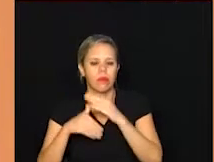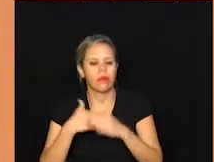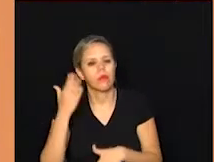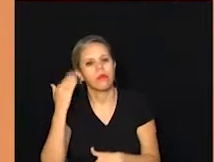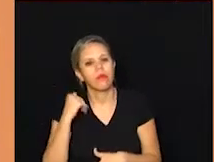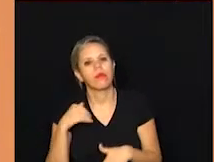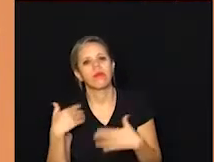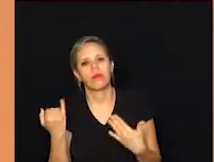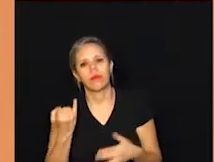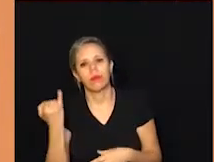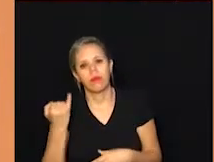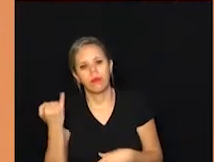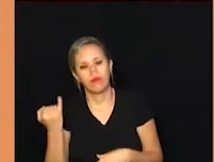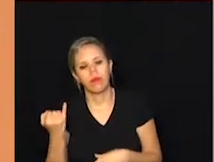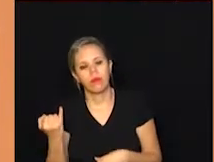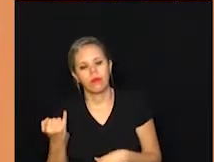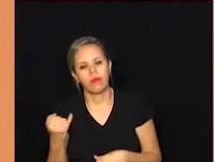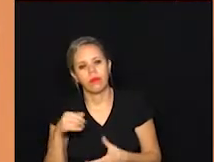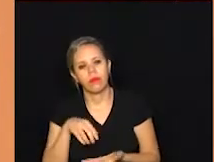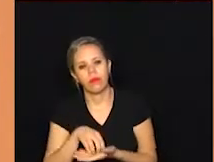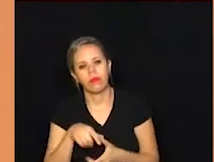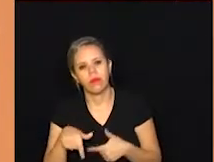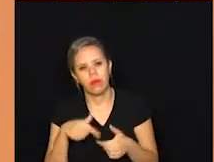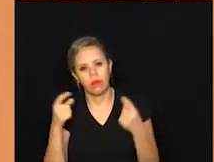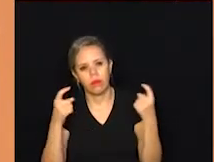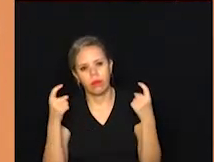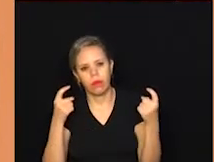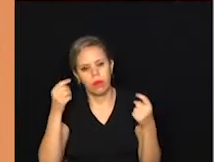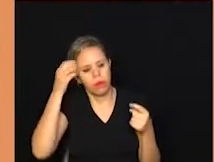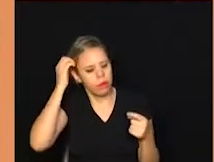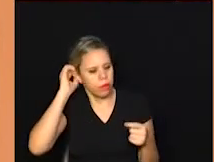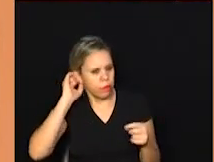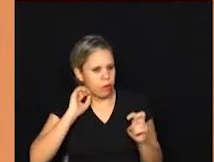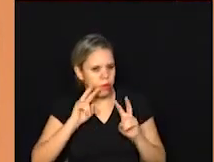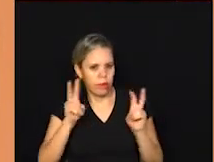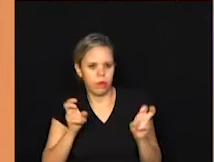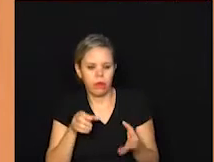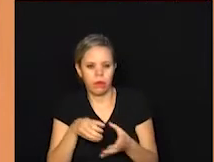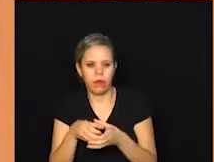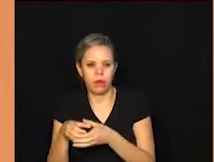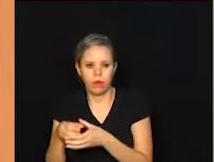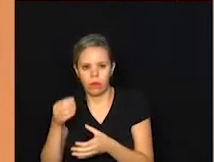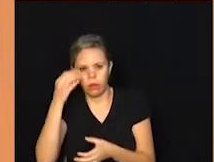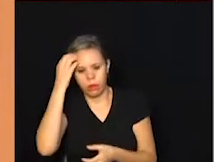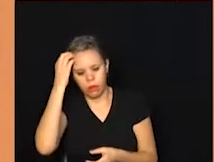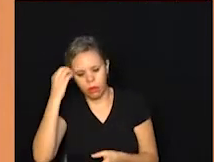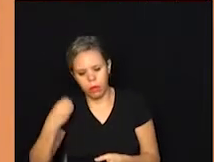a importância. A gente tem um executivo que está preocupado com as questões da comunidade. Eu estou aqui,